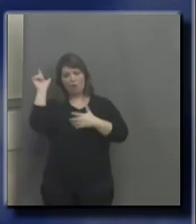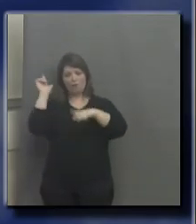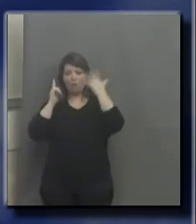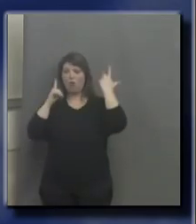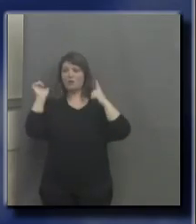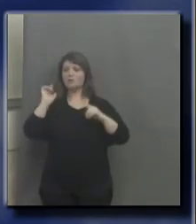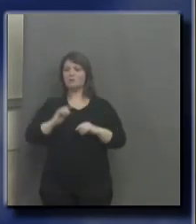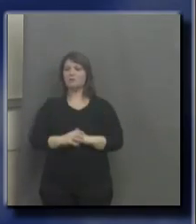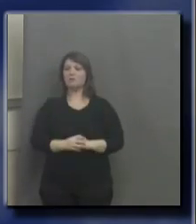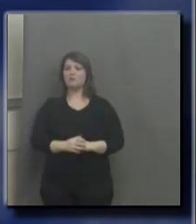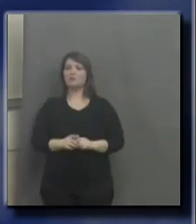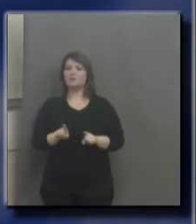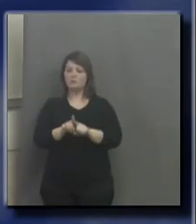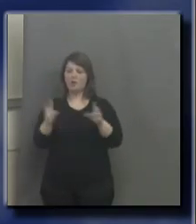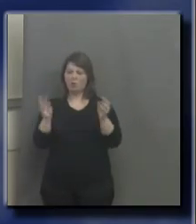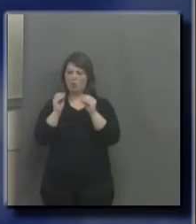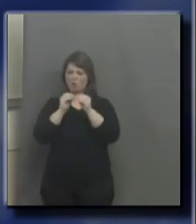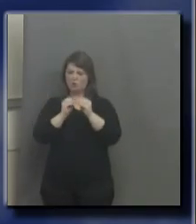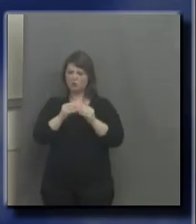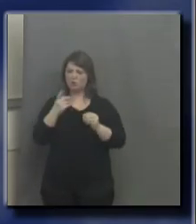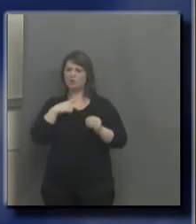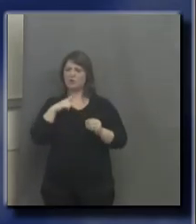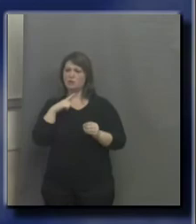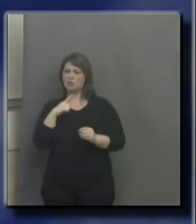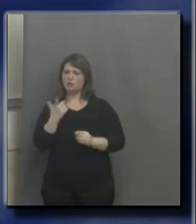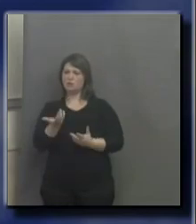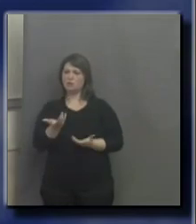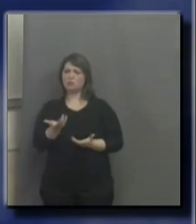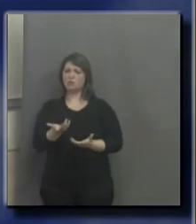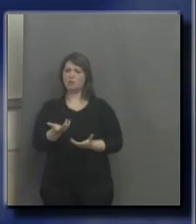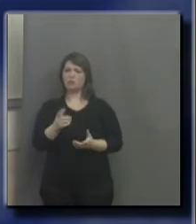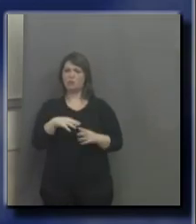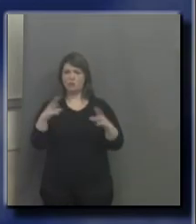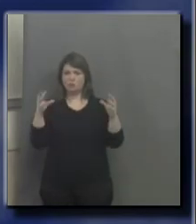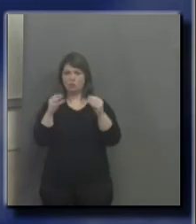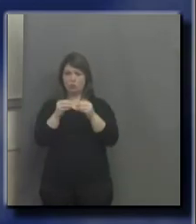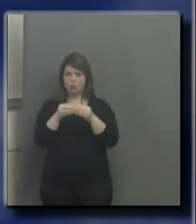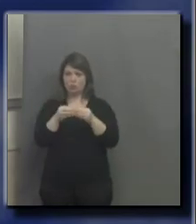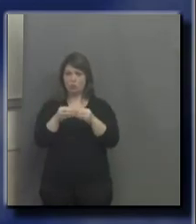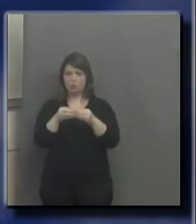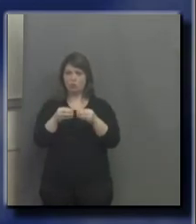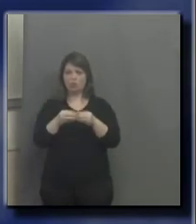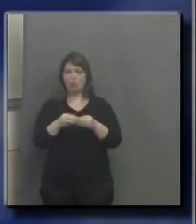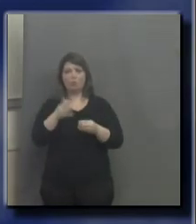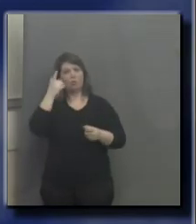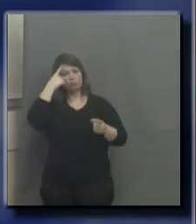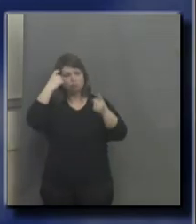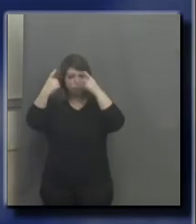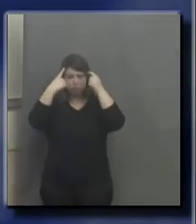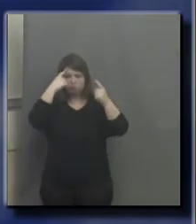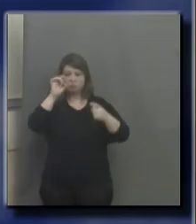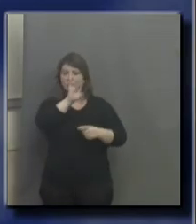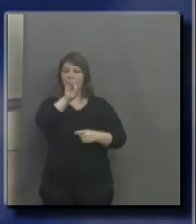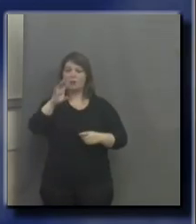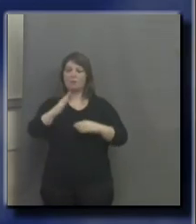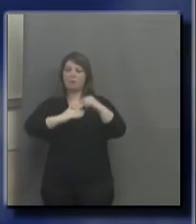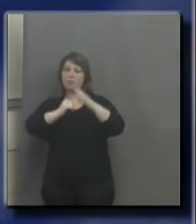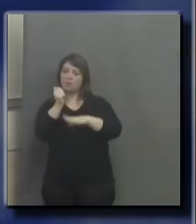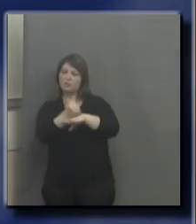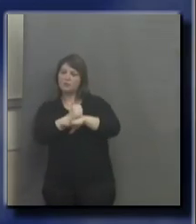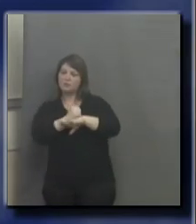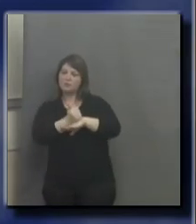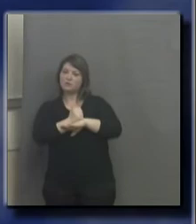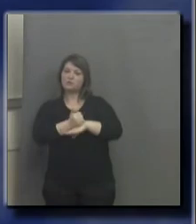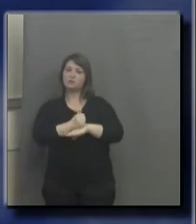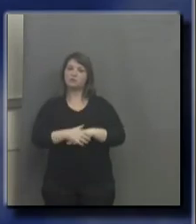construção, inicialmente coletiva, do que fosse comum, e depois dentro de cada uma das profissões.